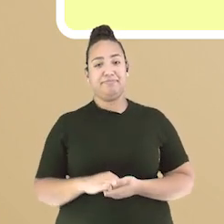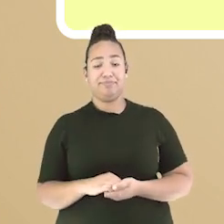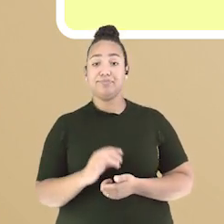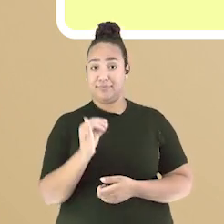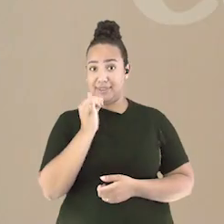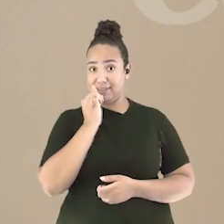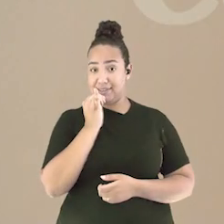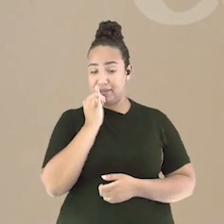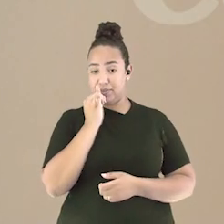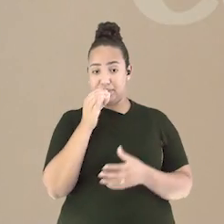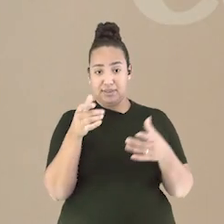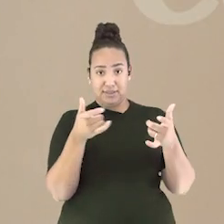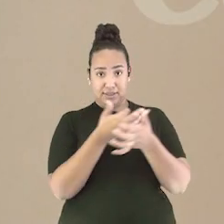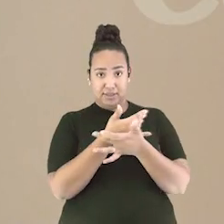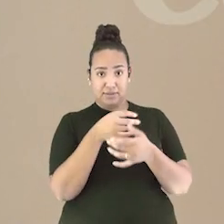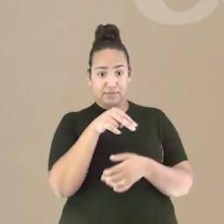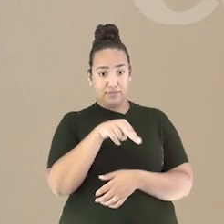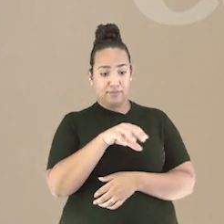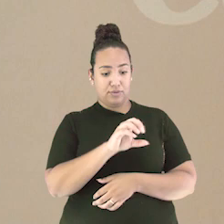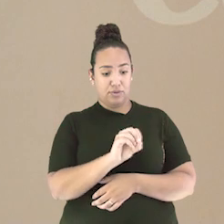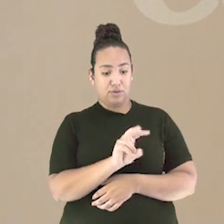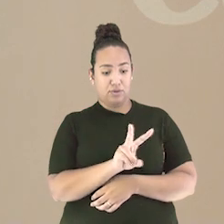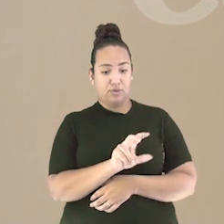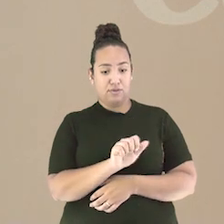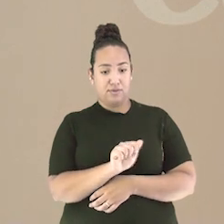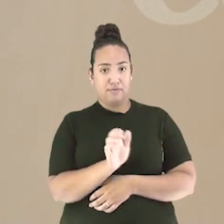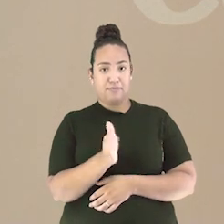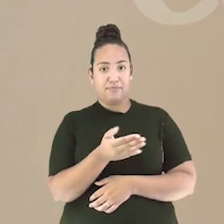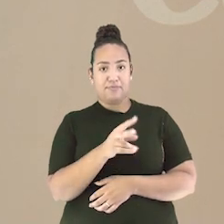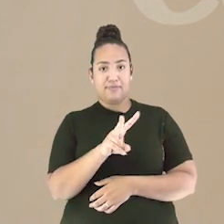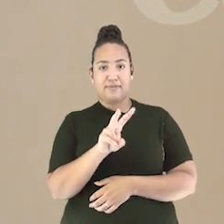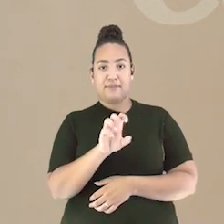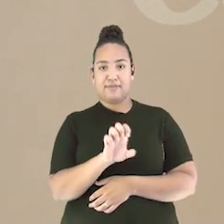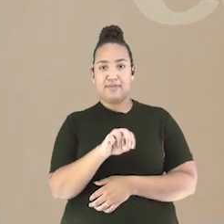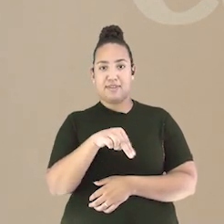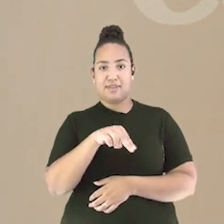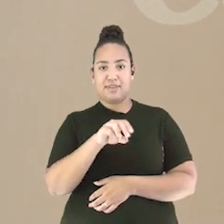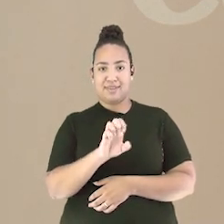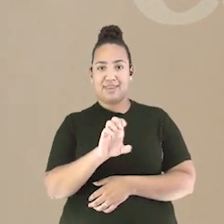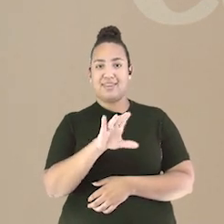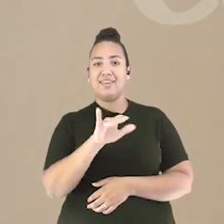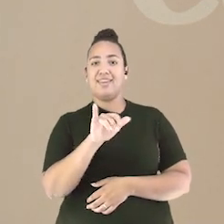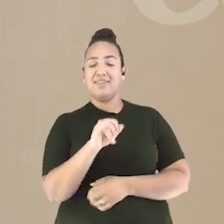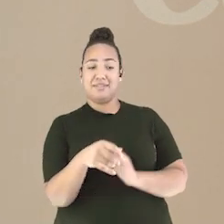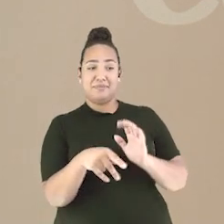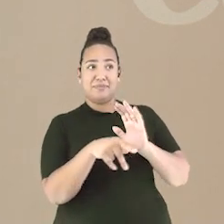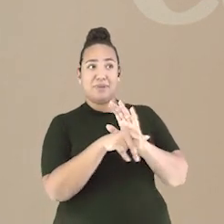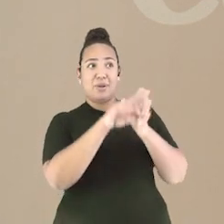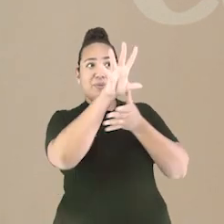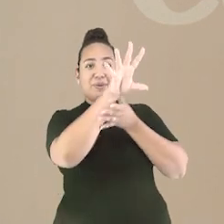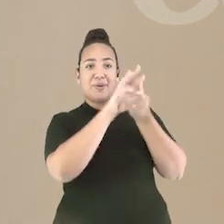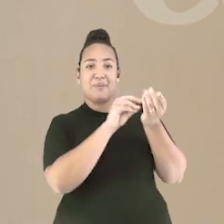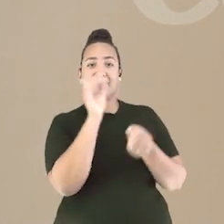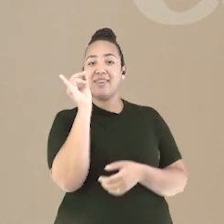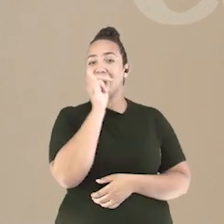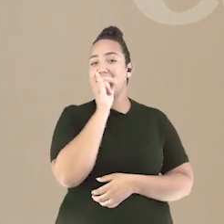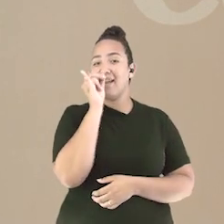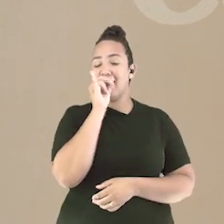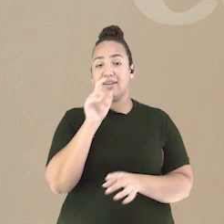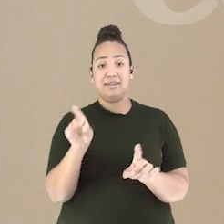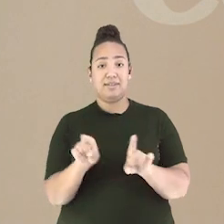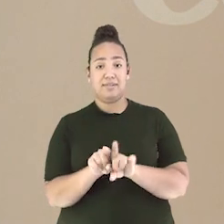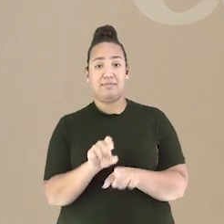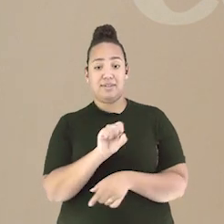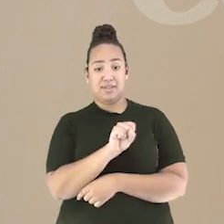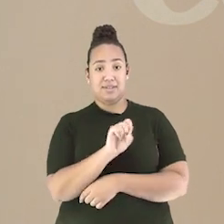Santo. Nova Venécia, por exemplo, é uma homenagem à cidade de Veneza, na Itália. Temos Santa Teresa, uma cidade que fica